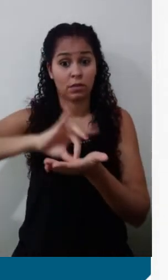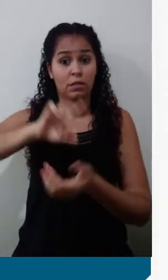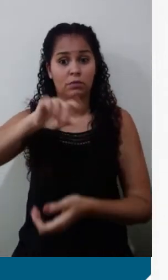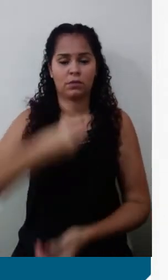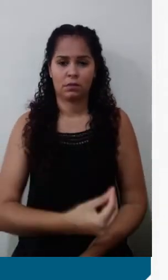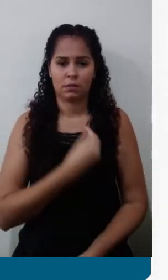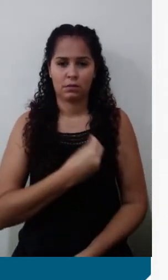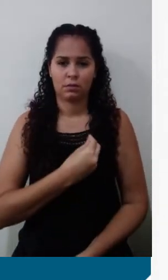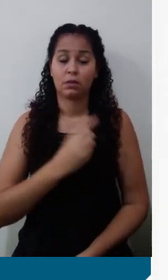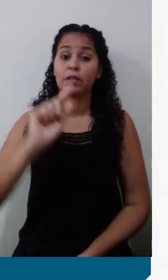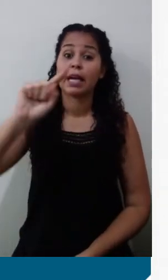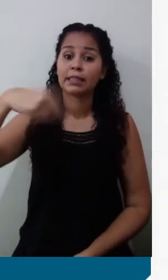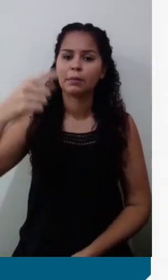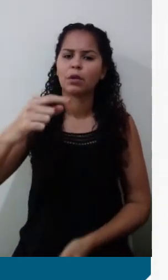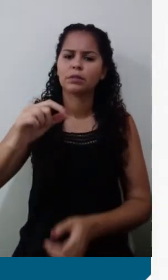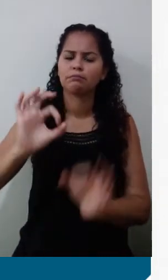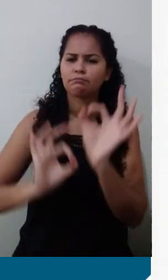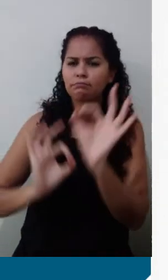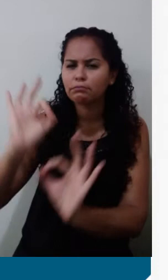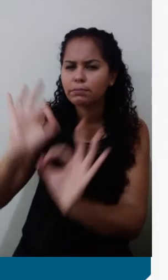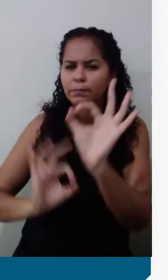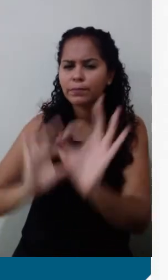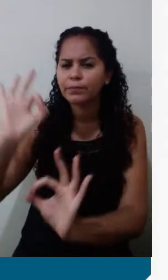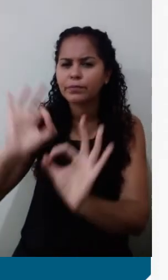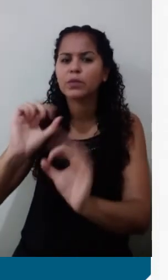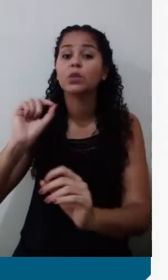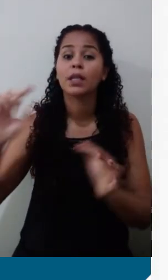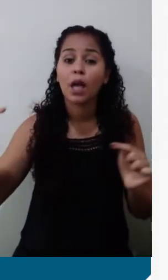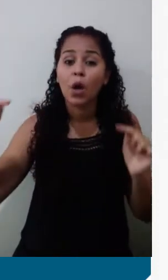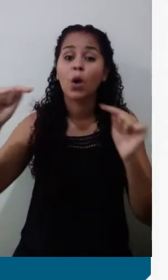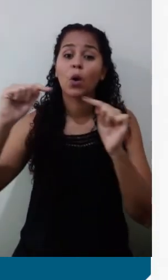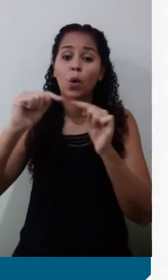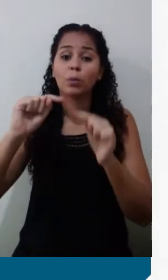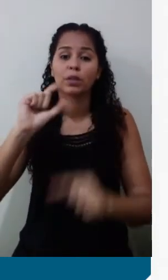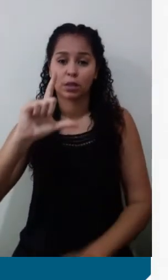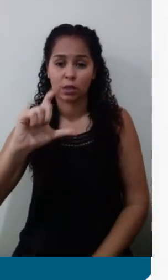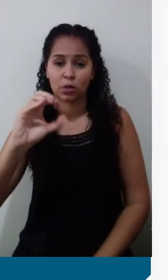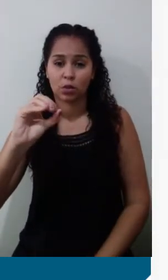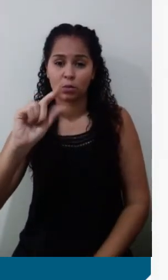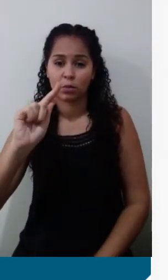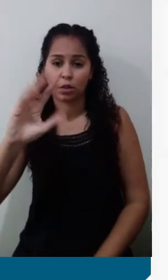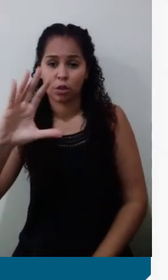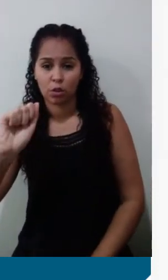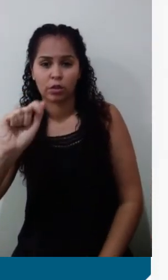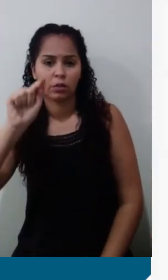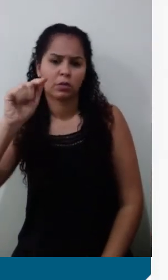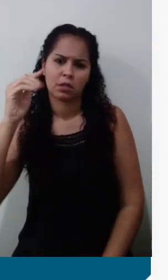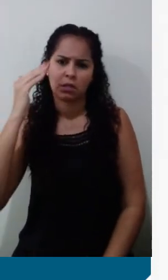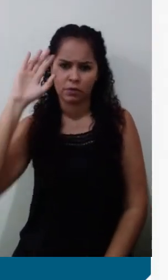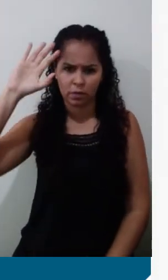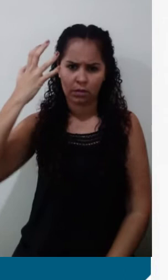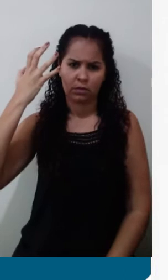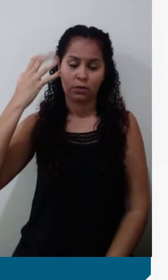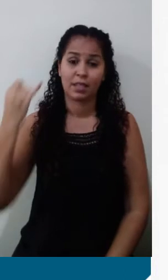vive, e, posteriormente, articular esses argumentos a uma lógica, que é uma lógica que você mesmo vai